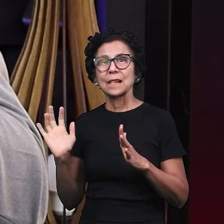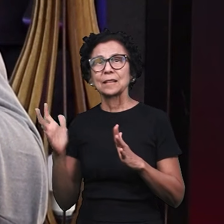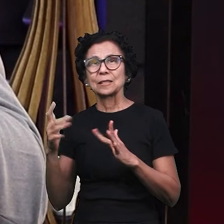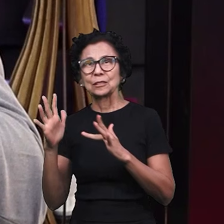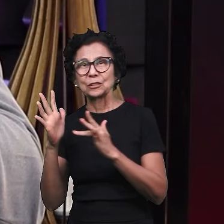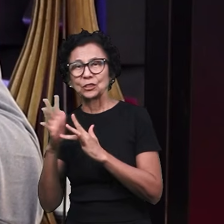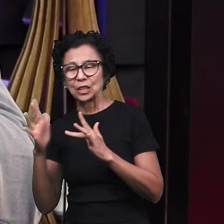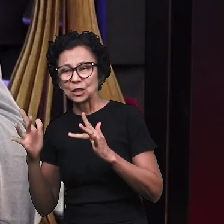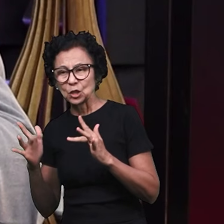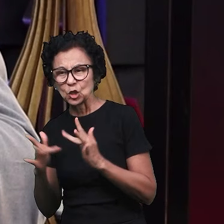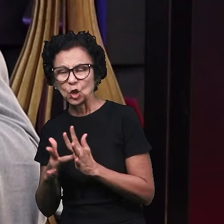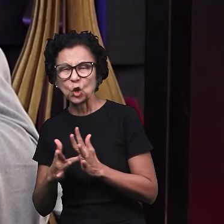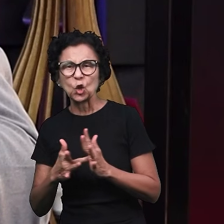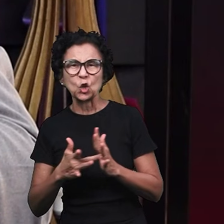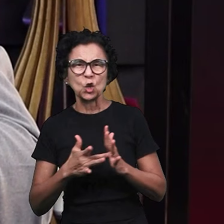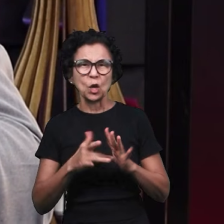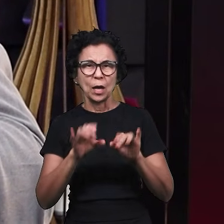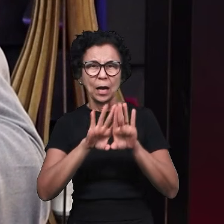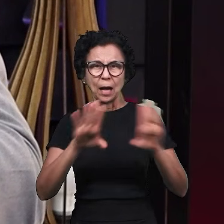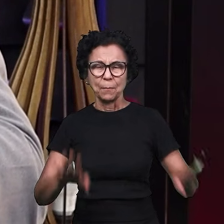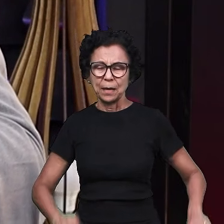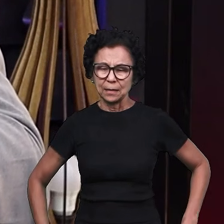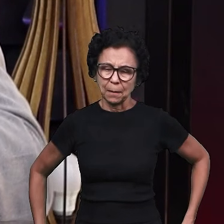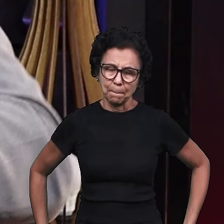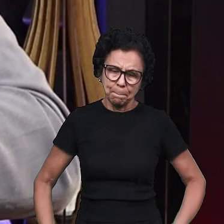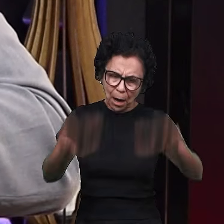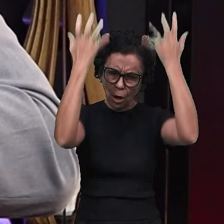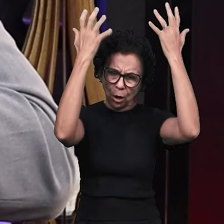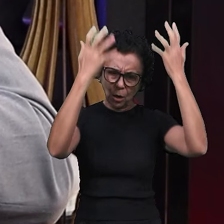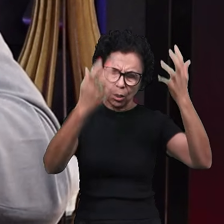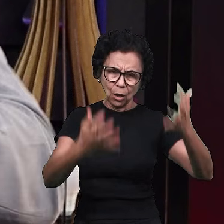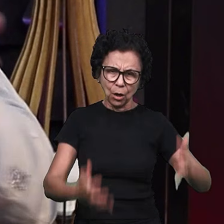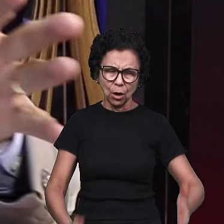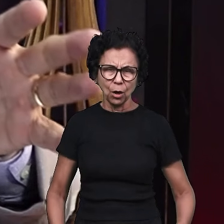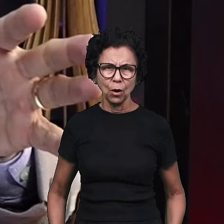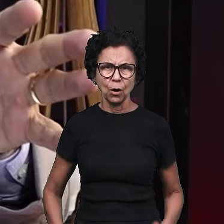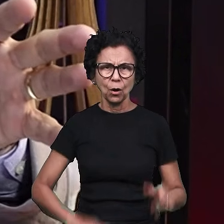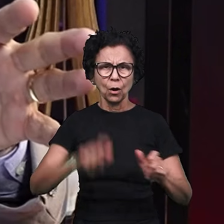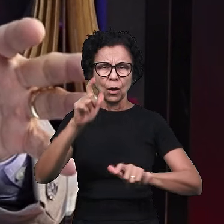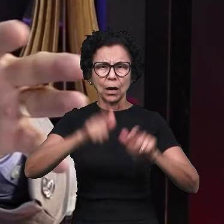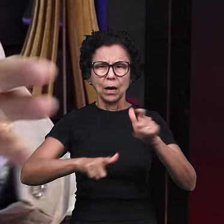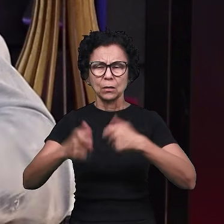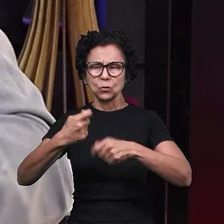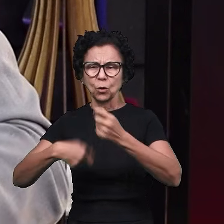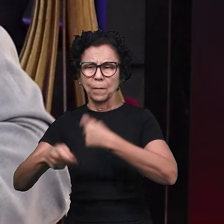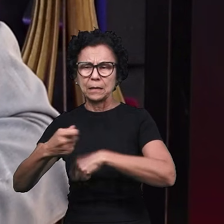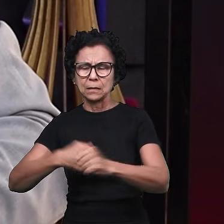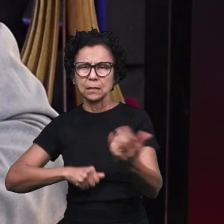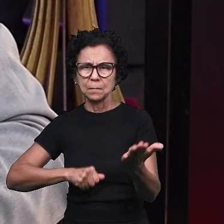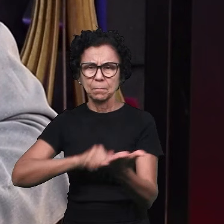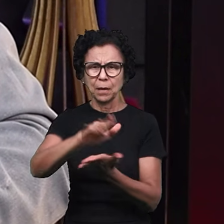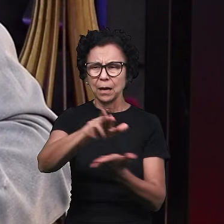o azurague ali nas mãos, né, derrubando as mesas, expulsando os cambistas